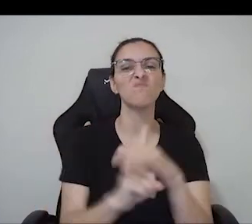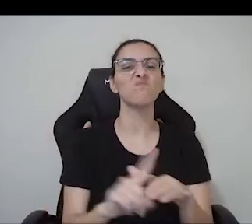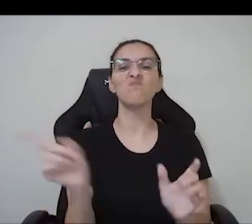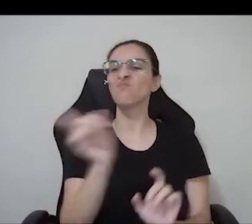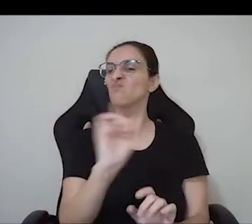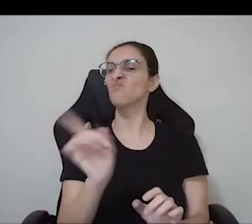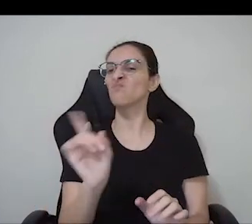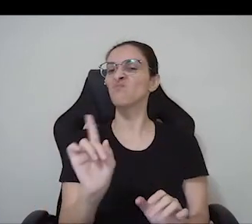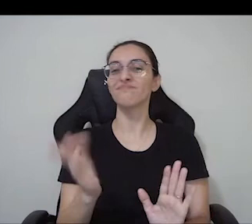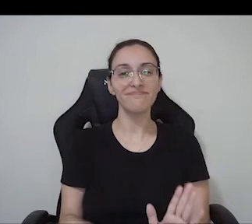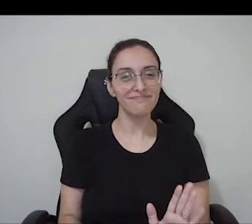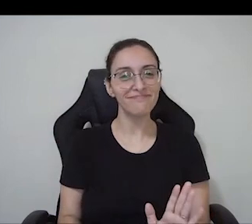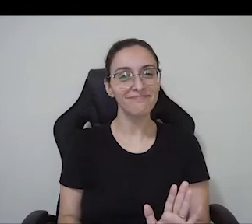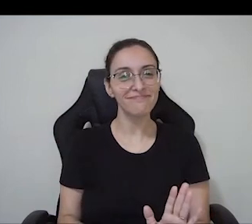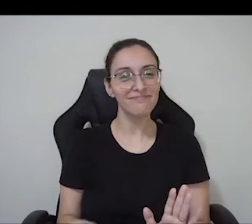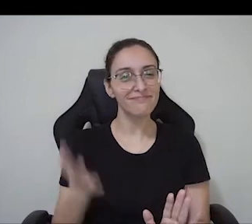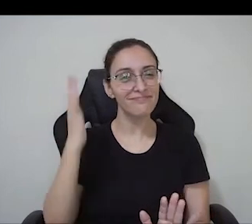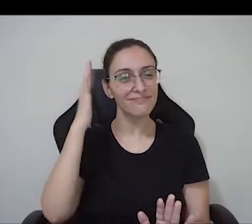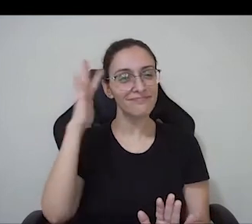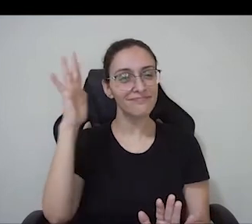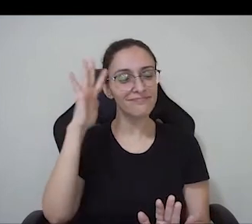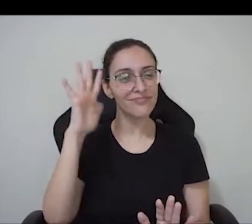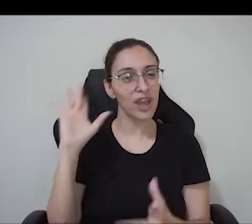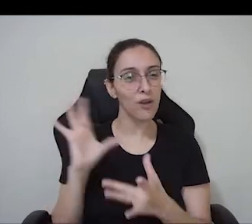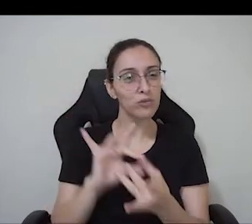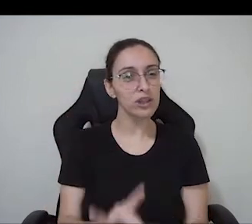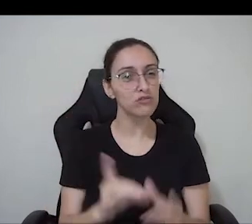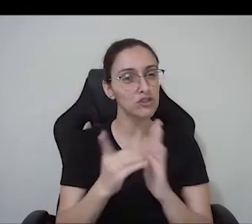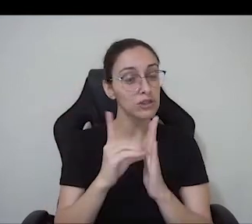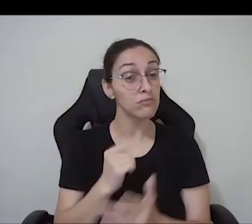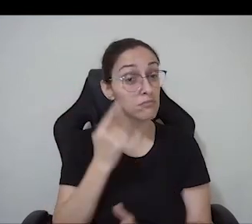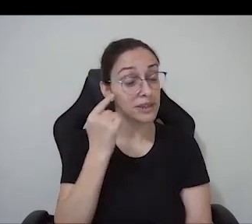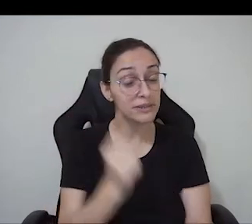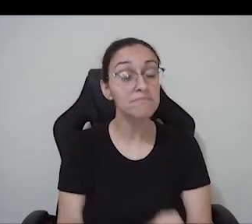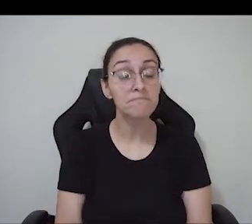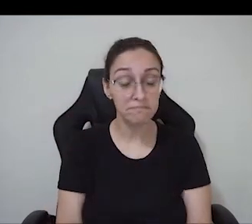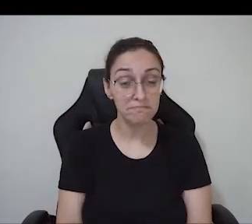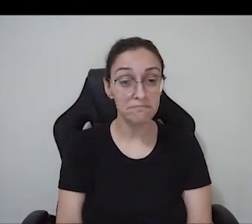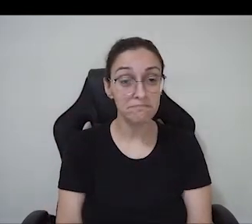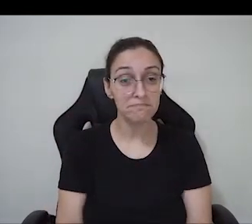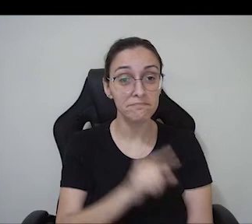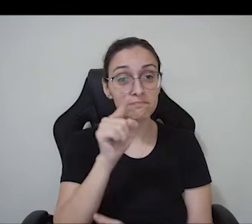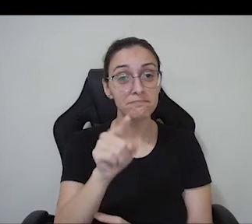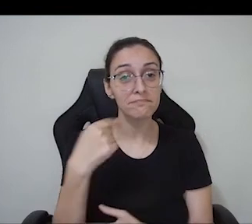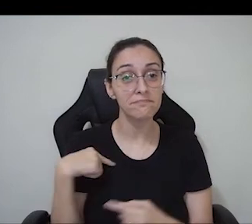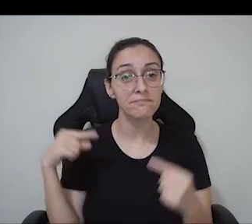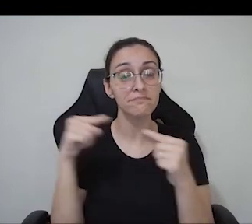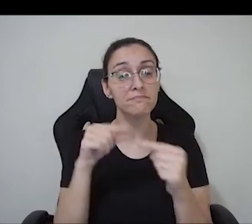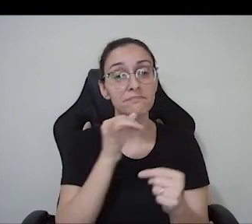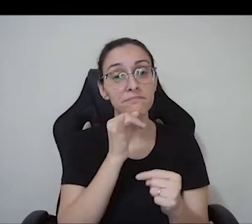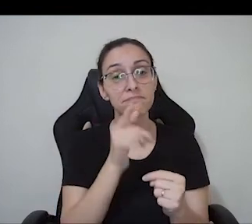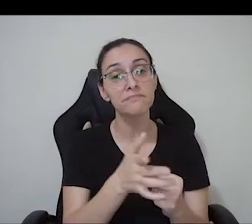dentro do meu grupo. Pensando num contexto digital, o que a gente poderia pensar aqui? É uma aplicação, por